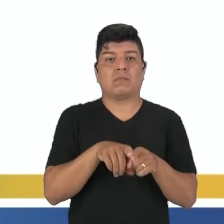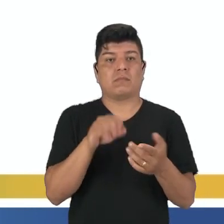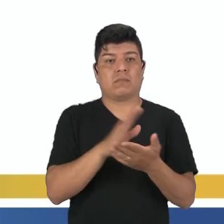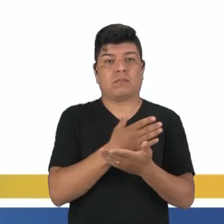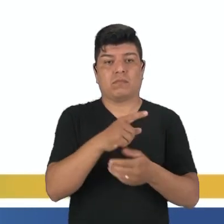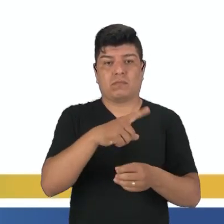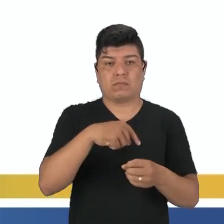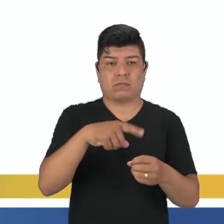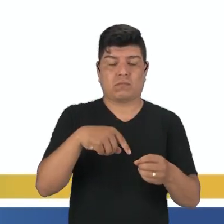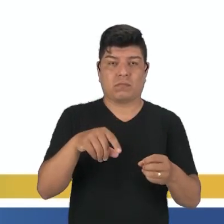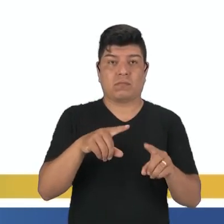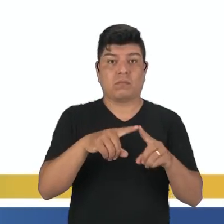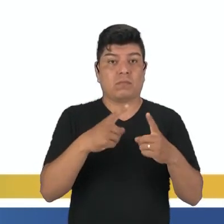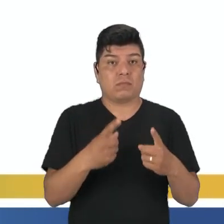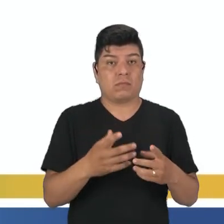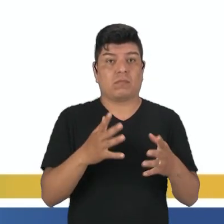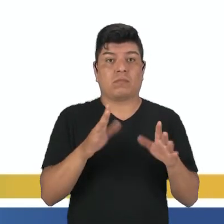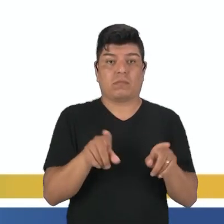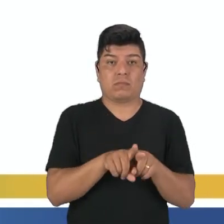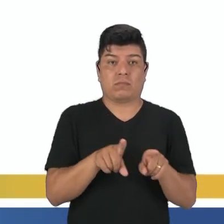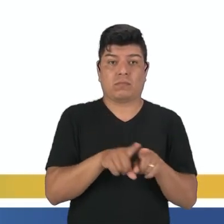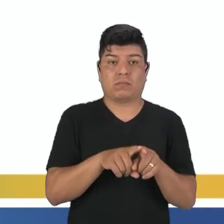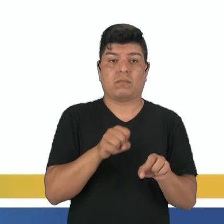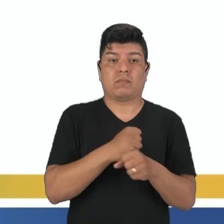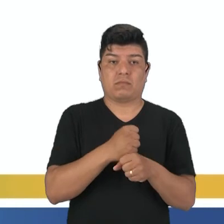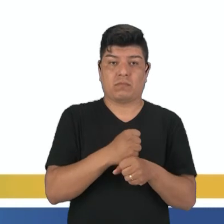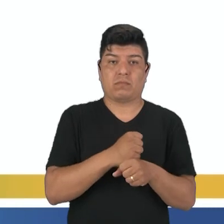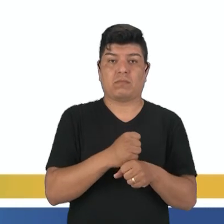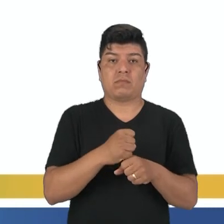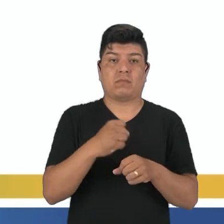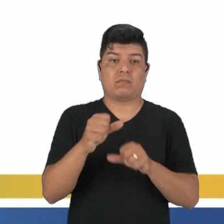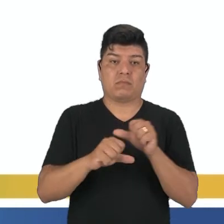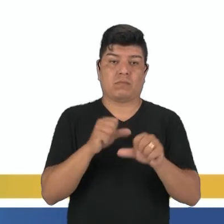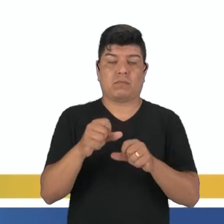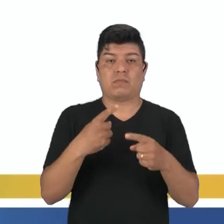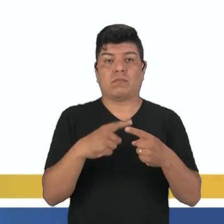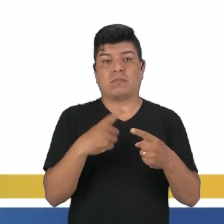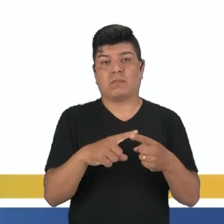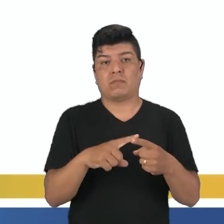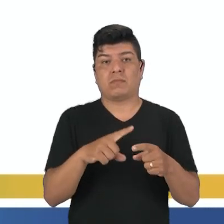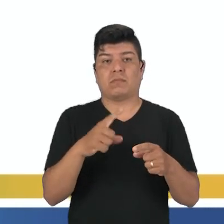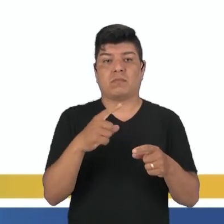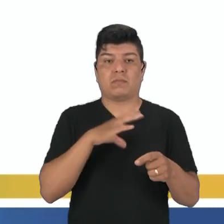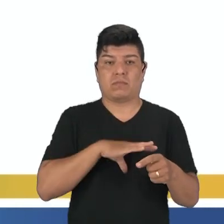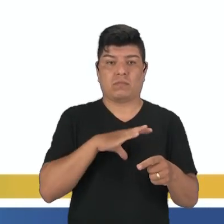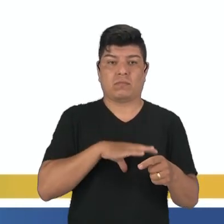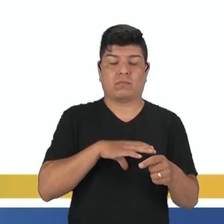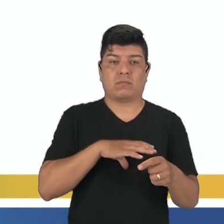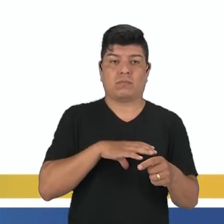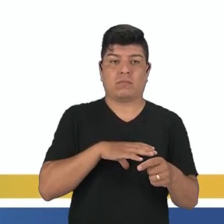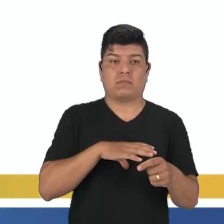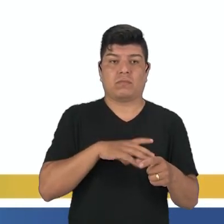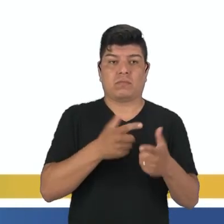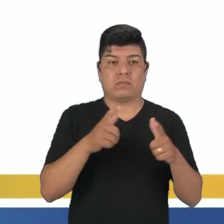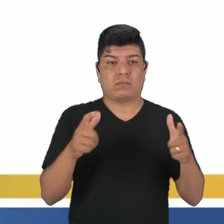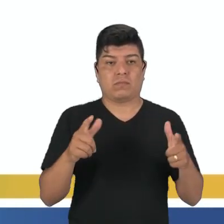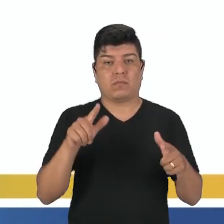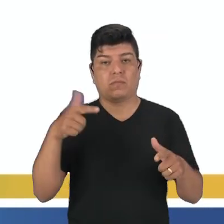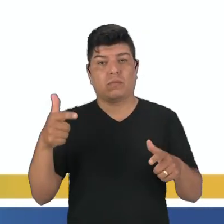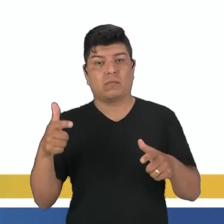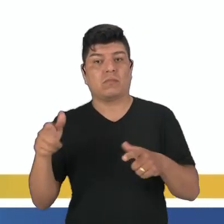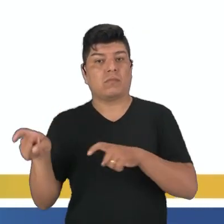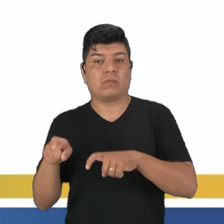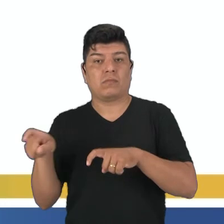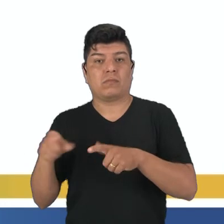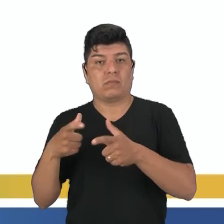alguns municípios. Apesar disso, foram décadas de transição, pois ora a área urbana era maior, ora a